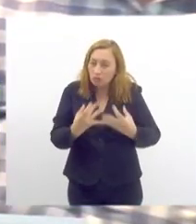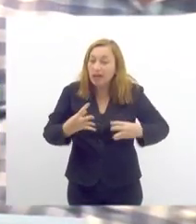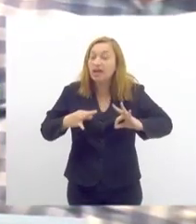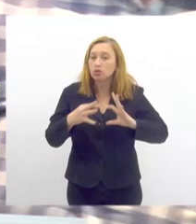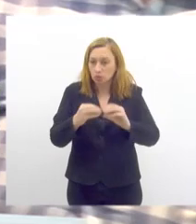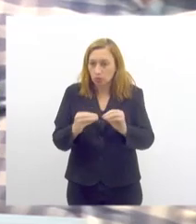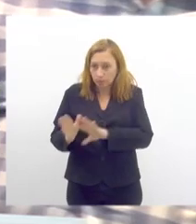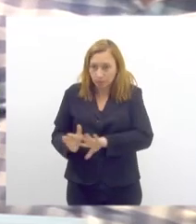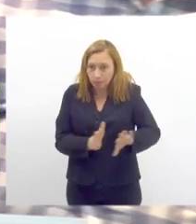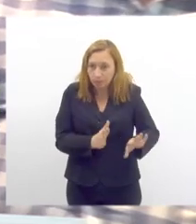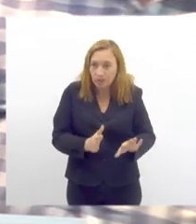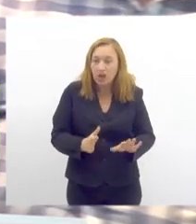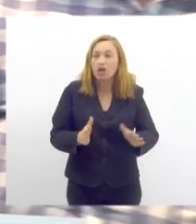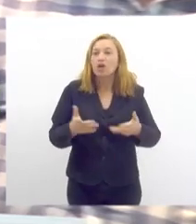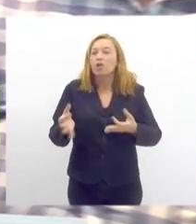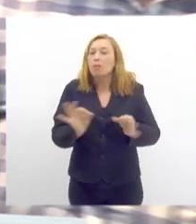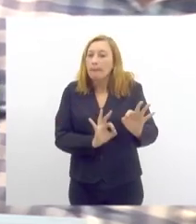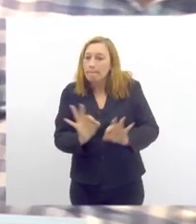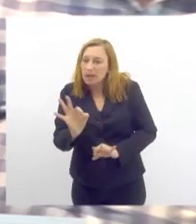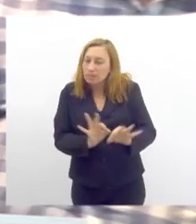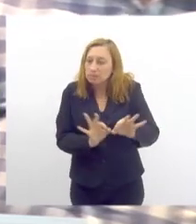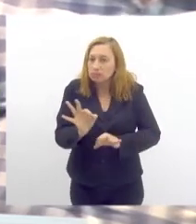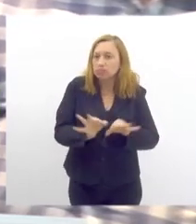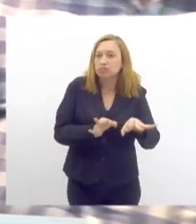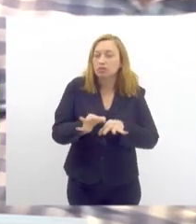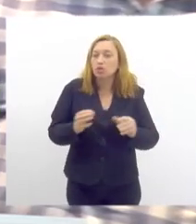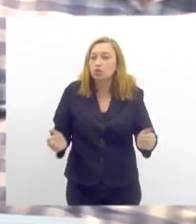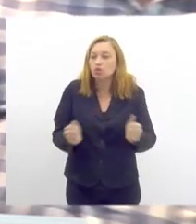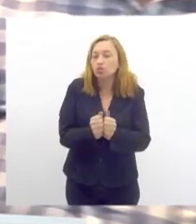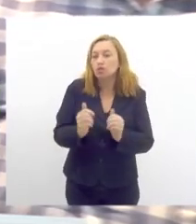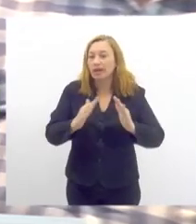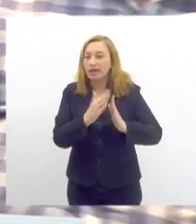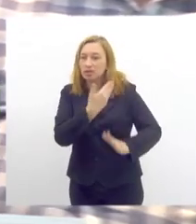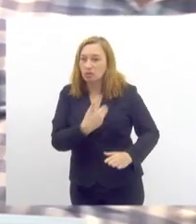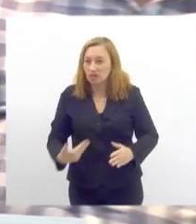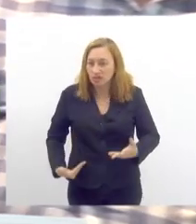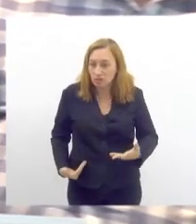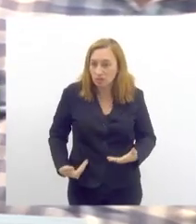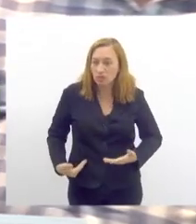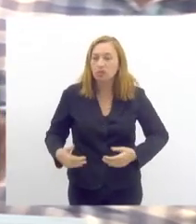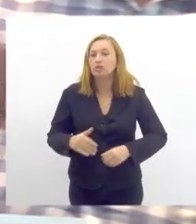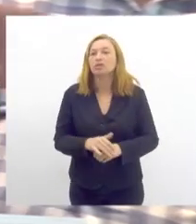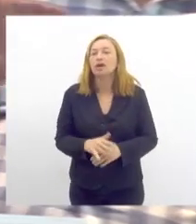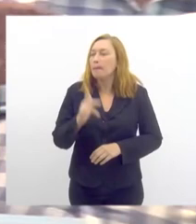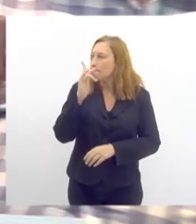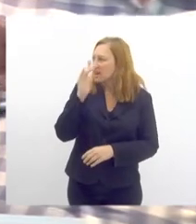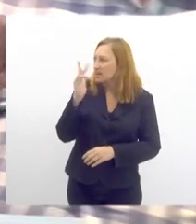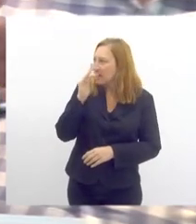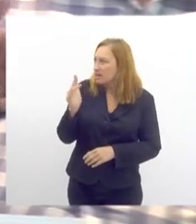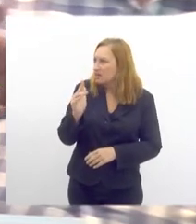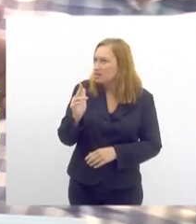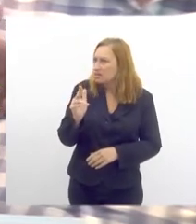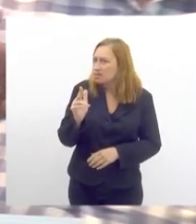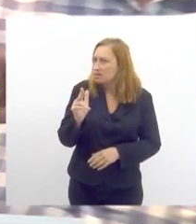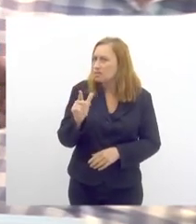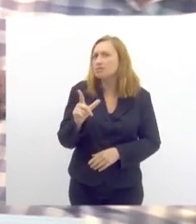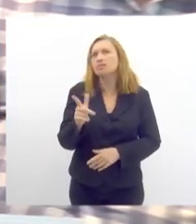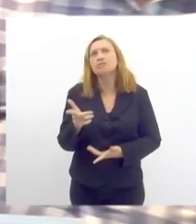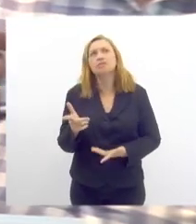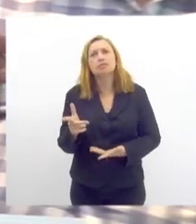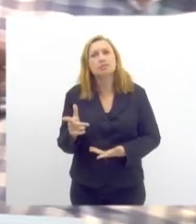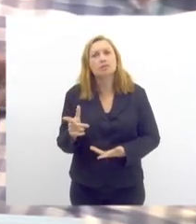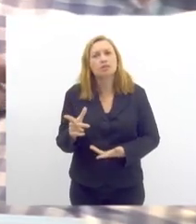hoje? Está sendo elaborado junto à Casa Civil e me parece que havia